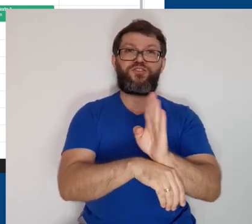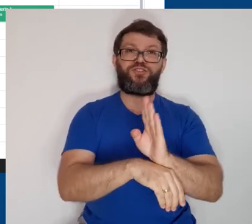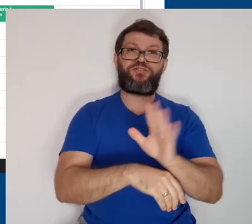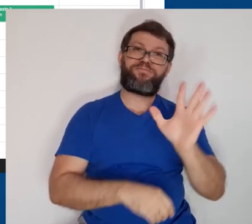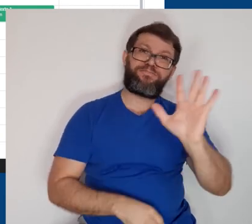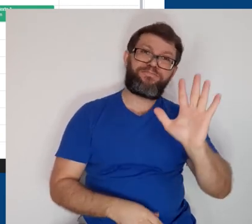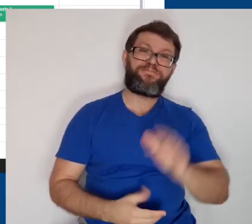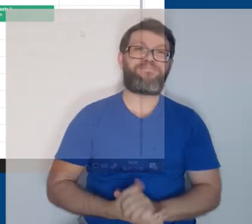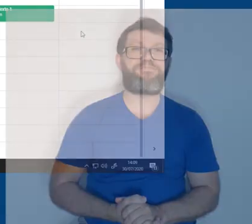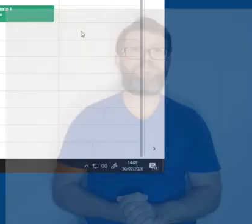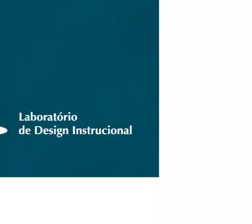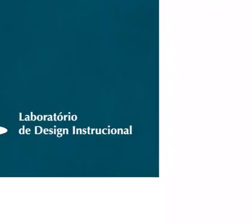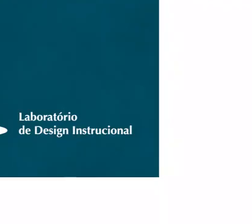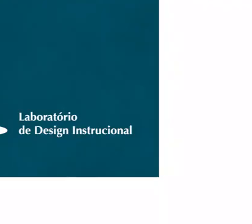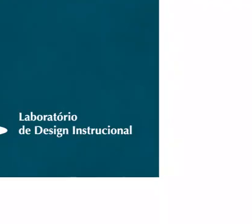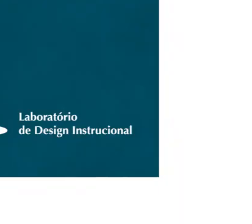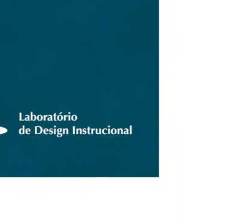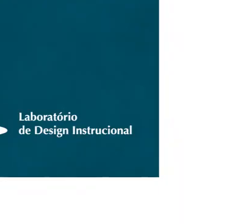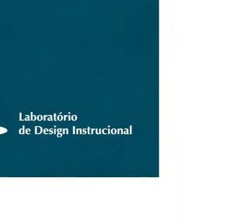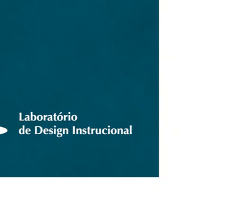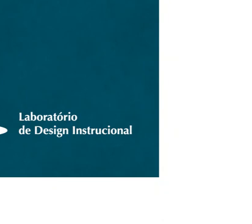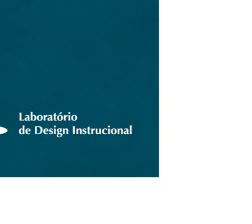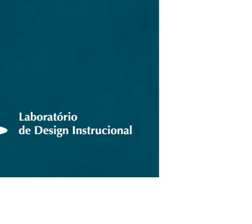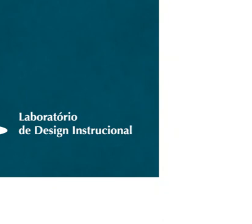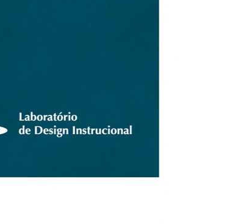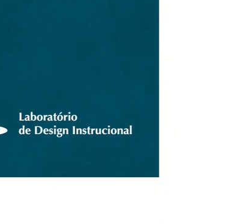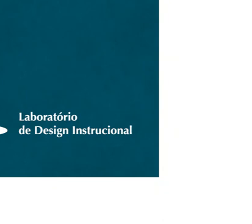espero você no próximo vídeo